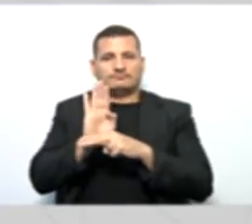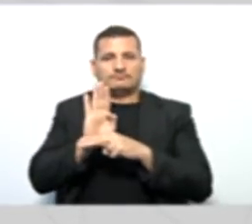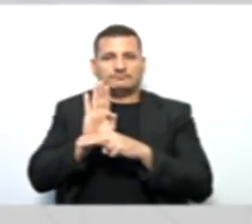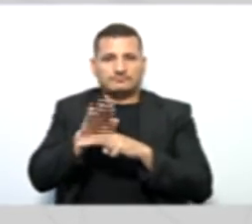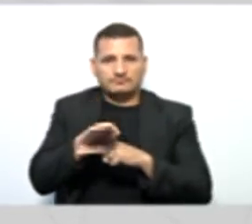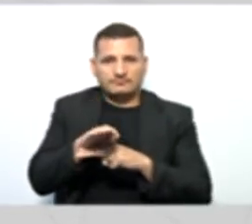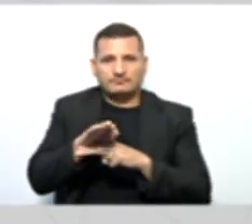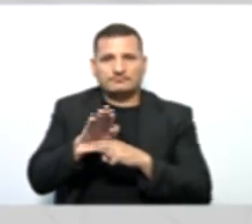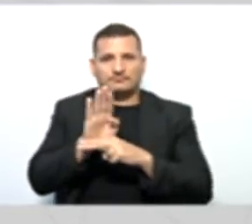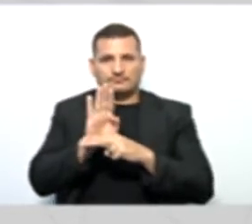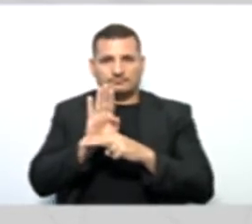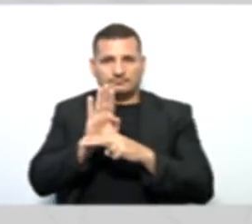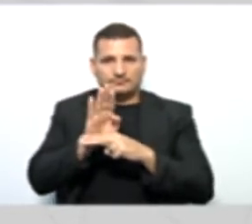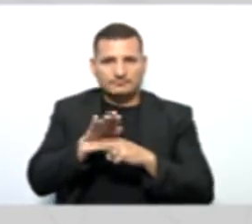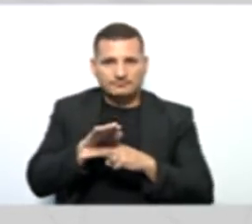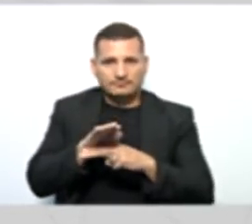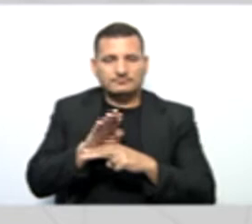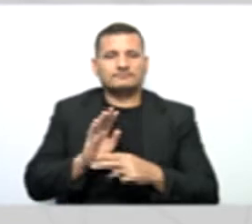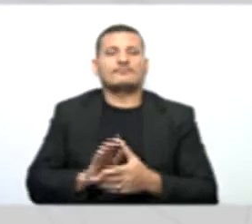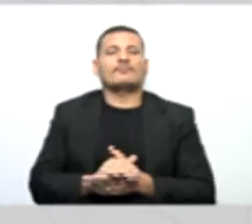inclinação.